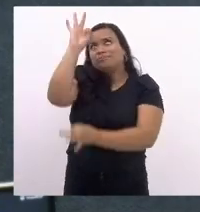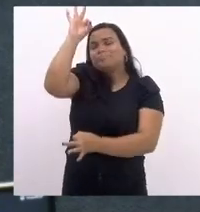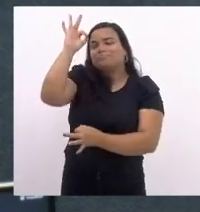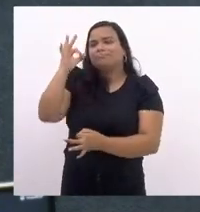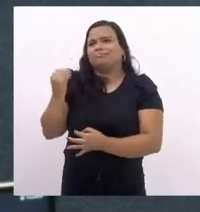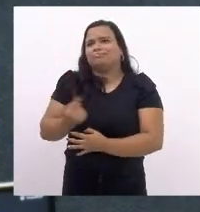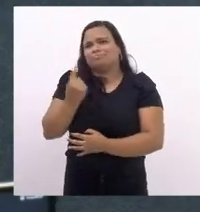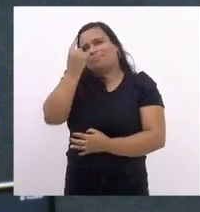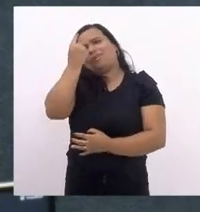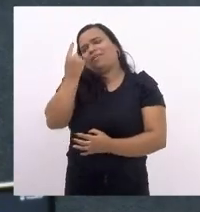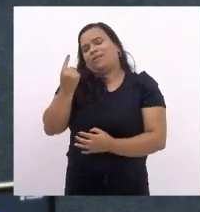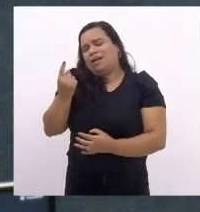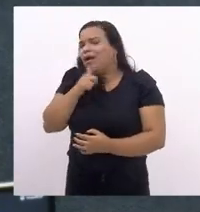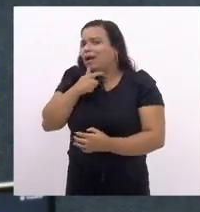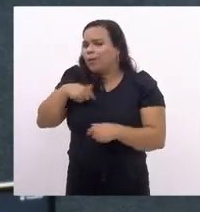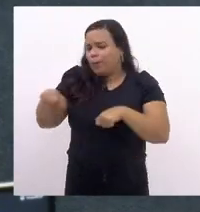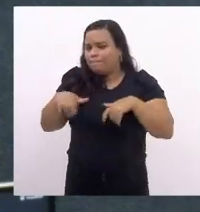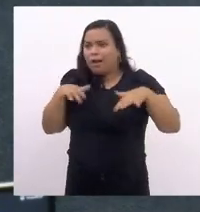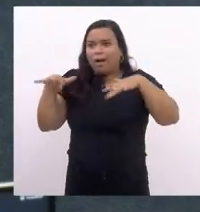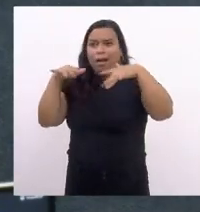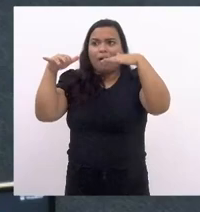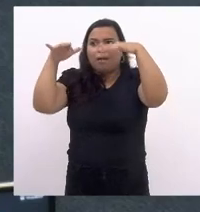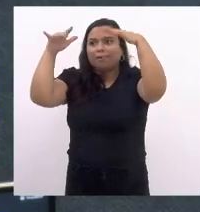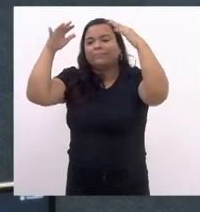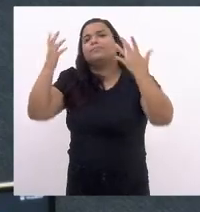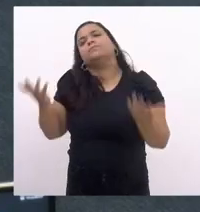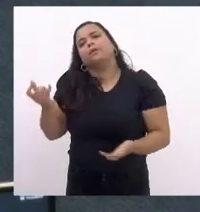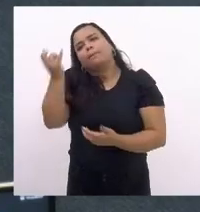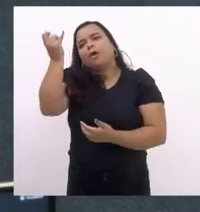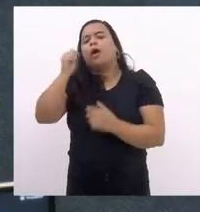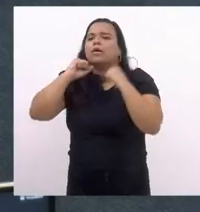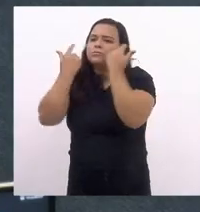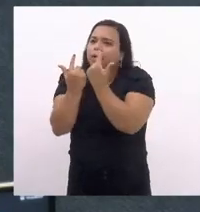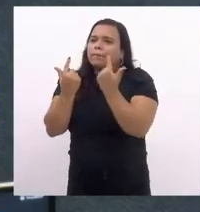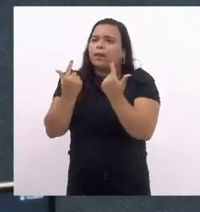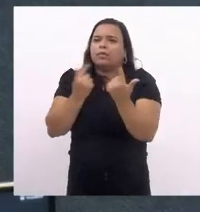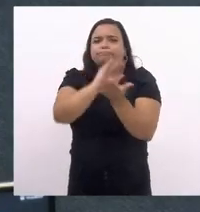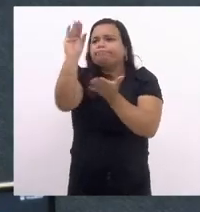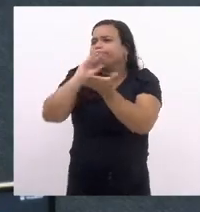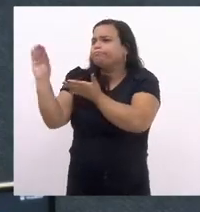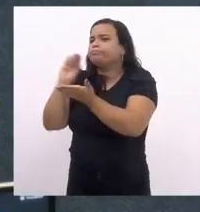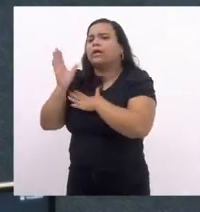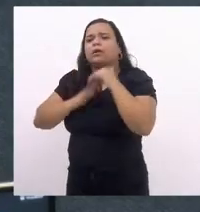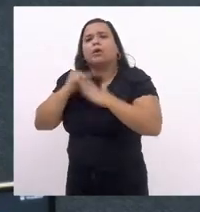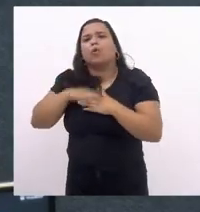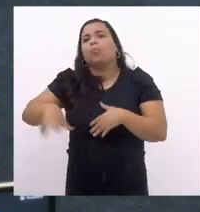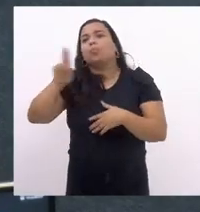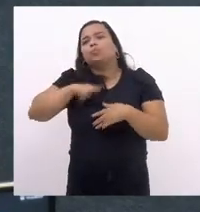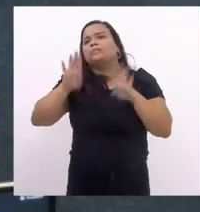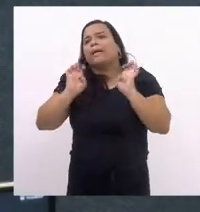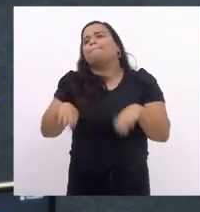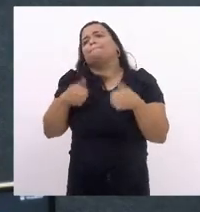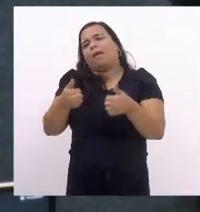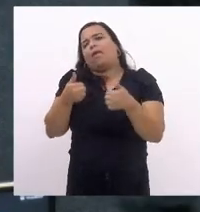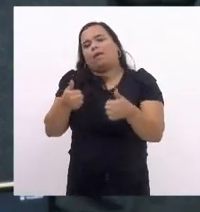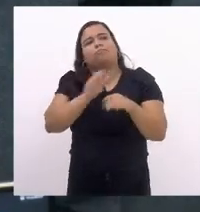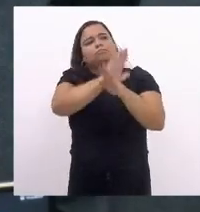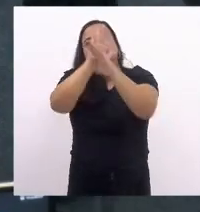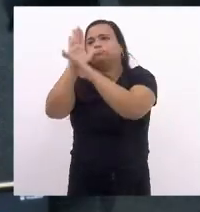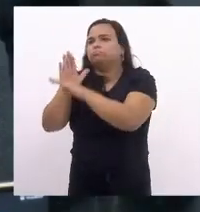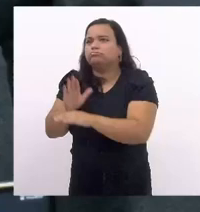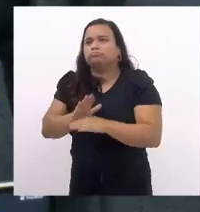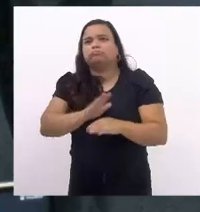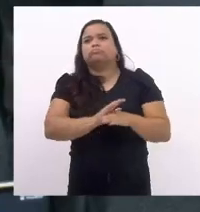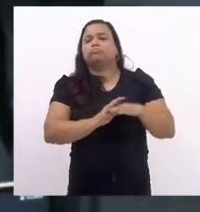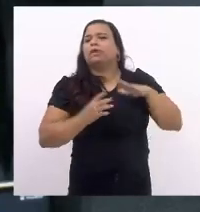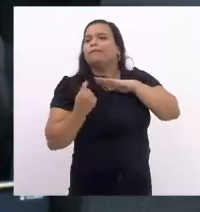Então, assim, é muito importante que a Assembleia faça esses gestos, use bem, como disse o Flávio aqui, use bem esses recursos de um fundo